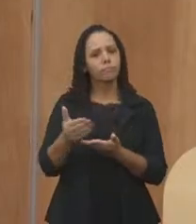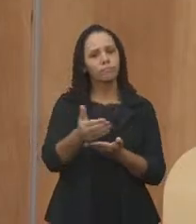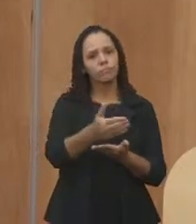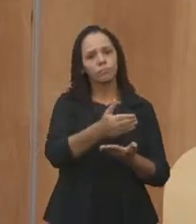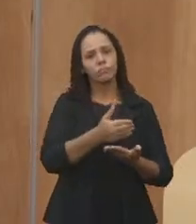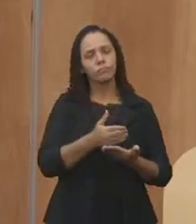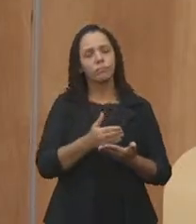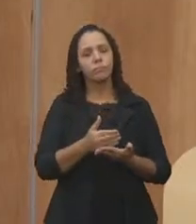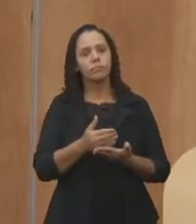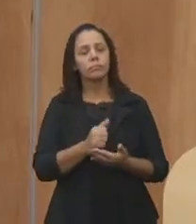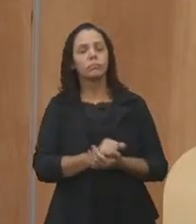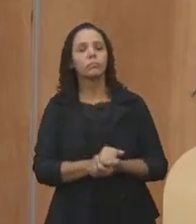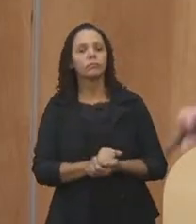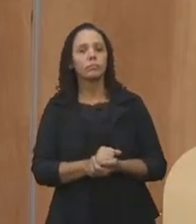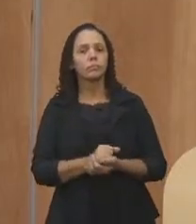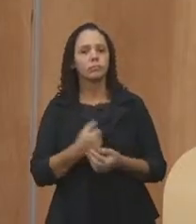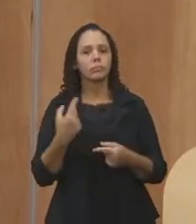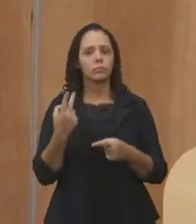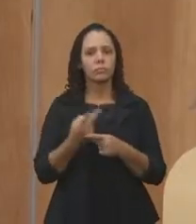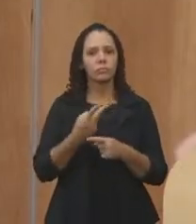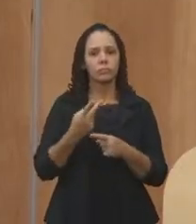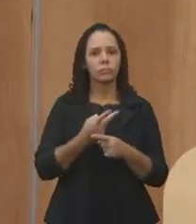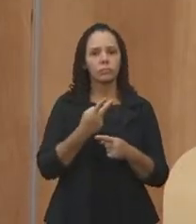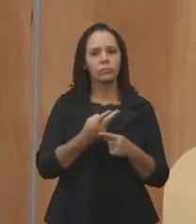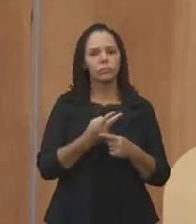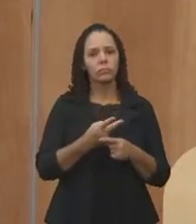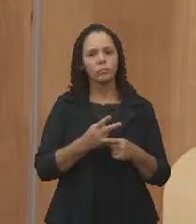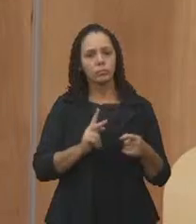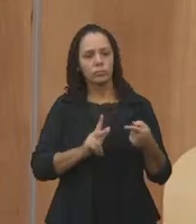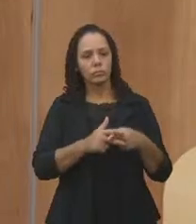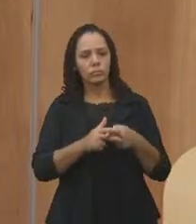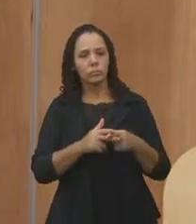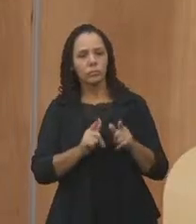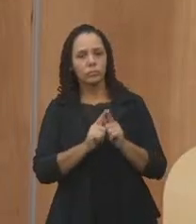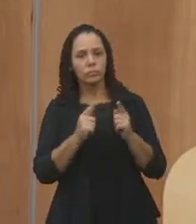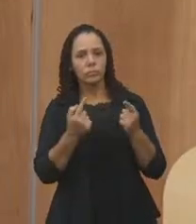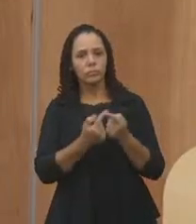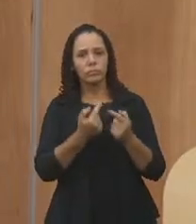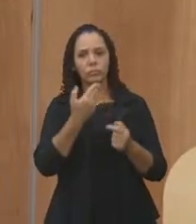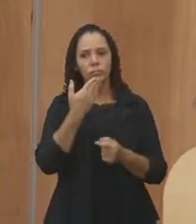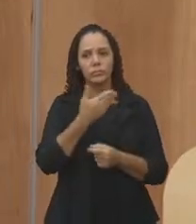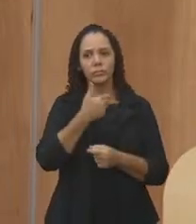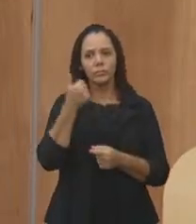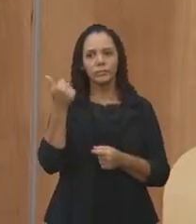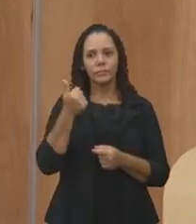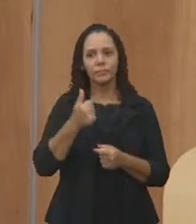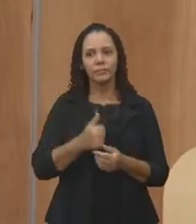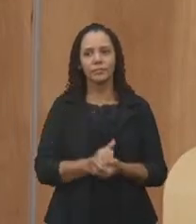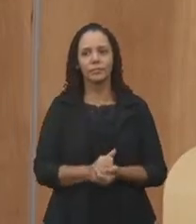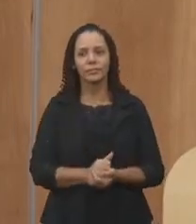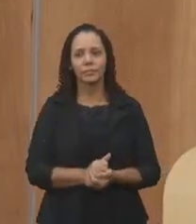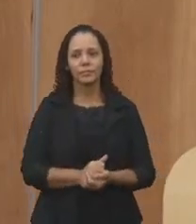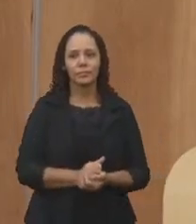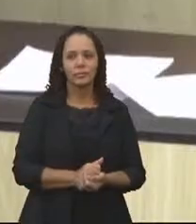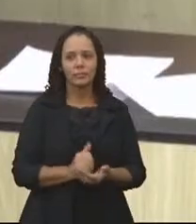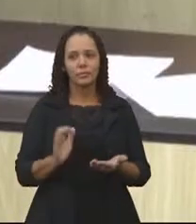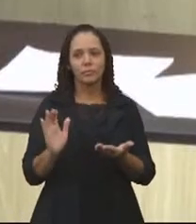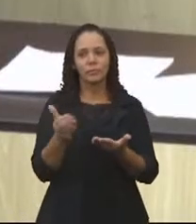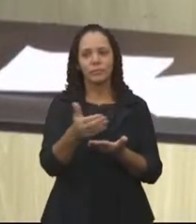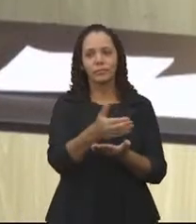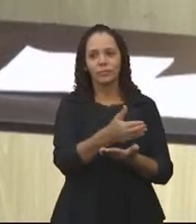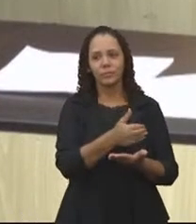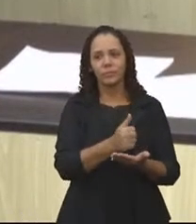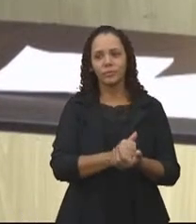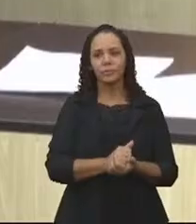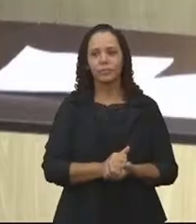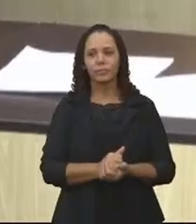de softwares e reestruturação das equipes para conseguir melhorar a arrecadação do município. Em